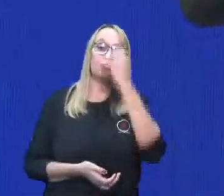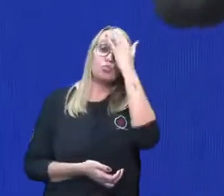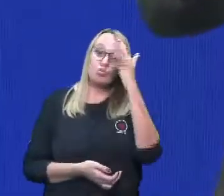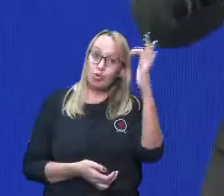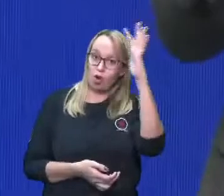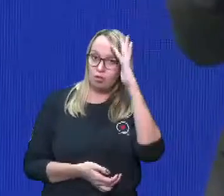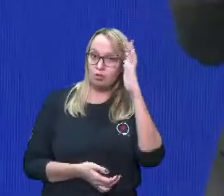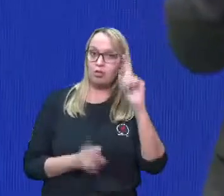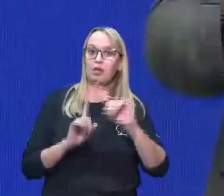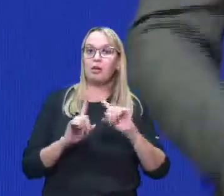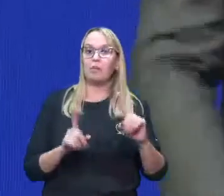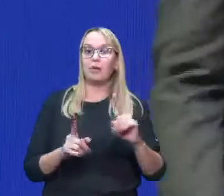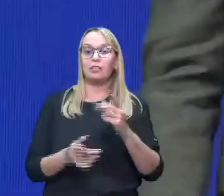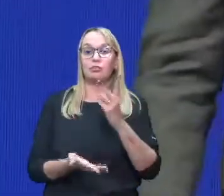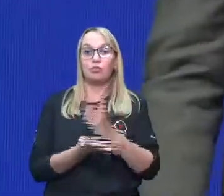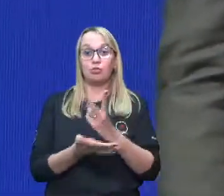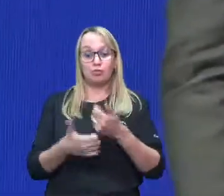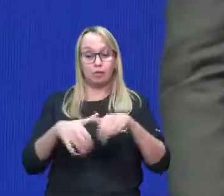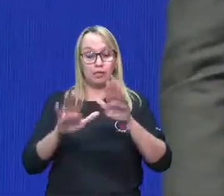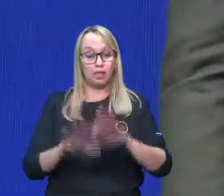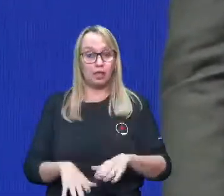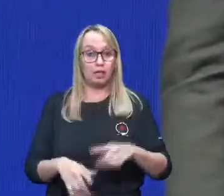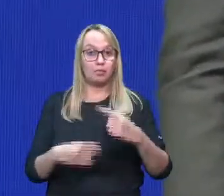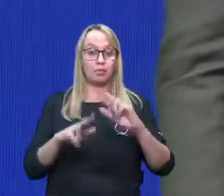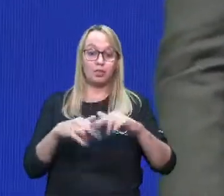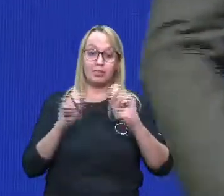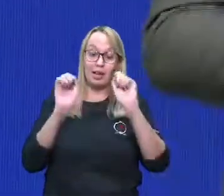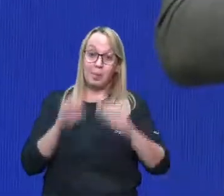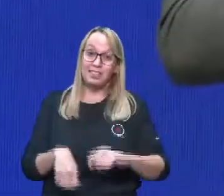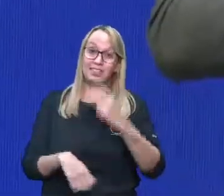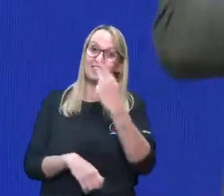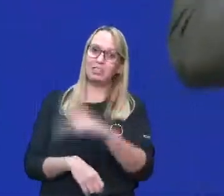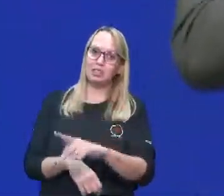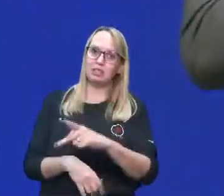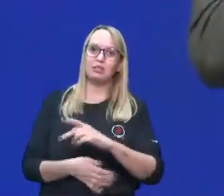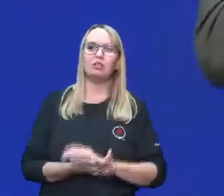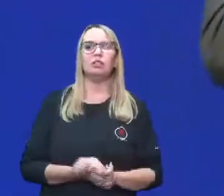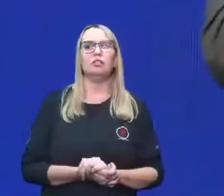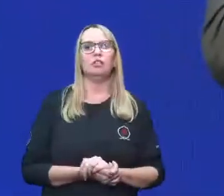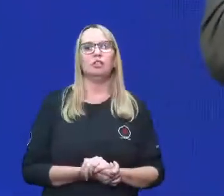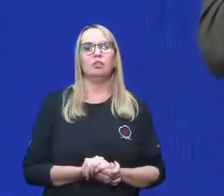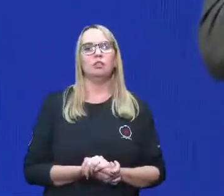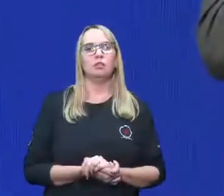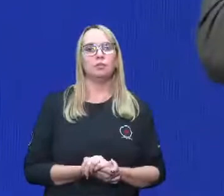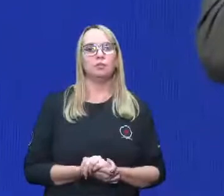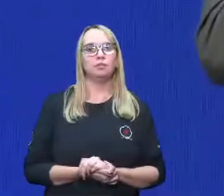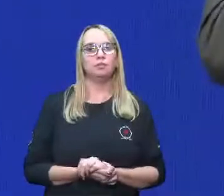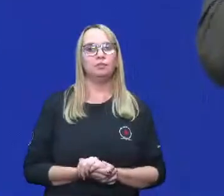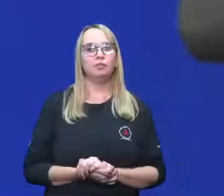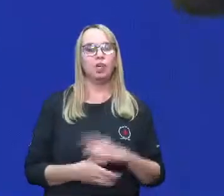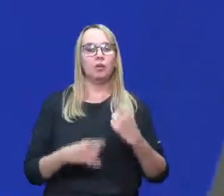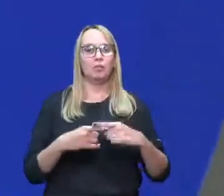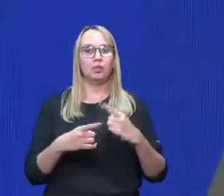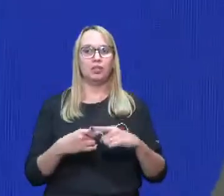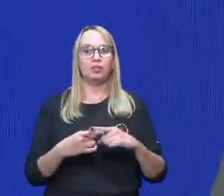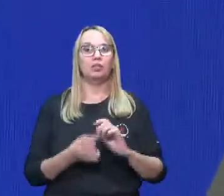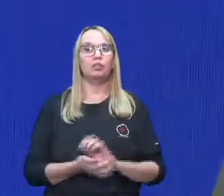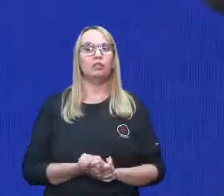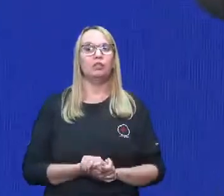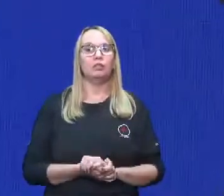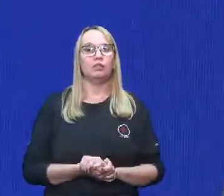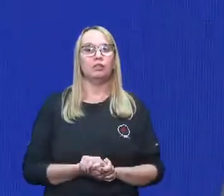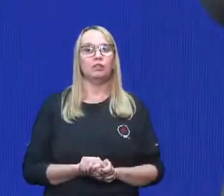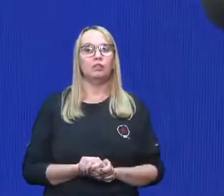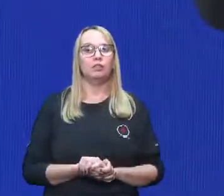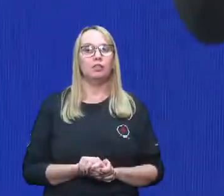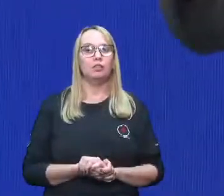o que fez ele ficar lá foi a competência. Como assim? Quando ele termina de entregar a revelação de Deus, ele diz: então, Faraó, faça